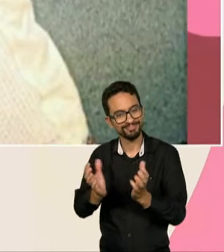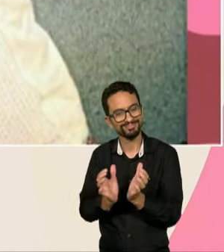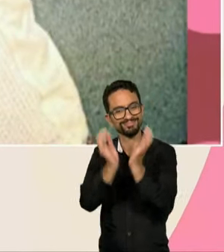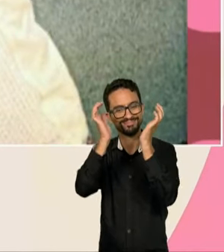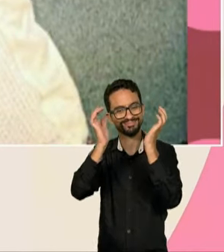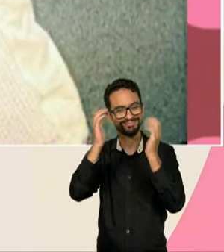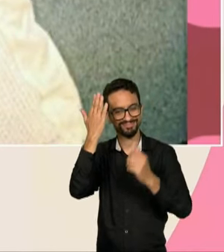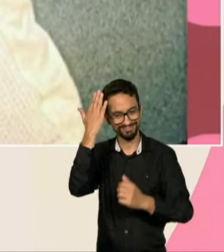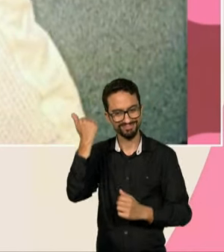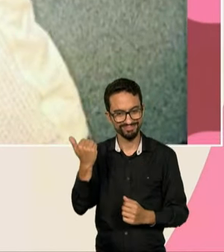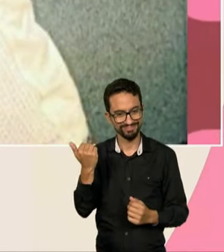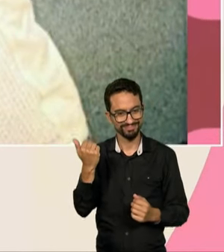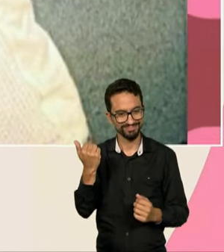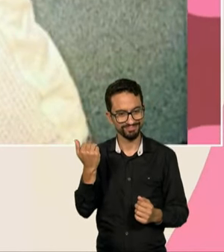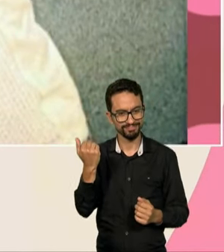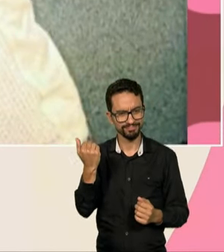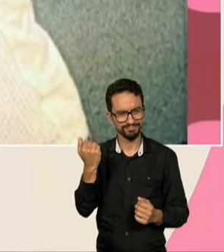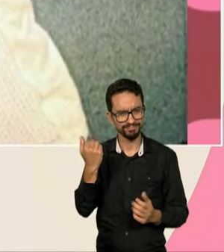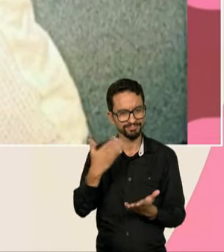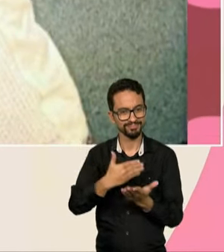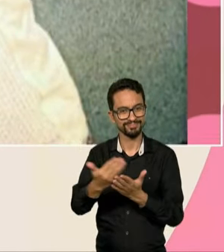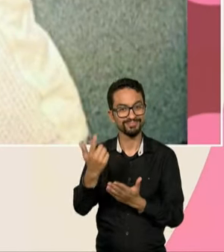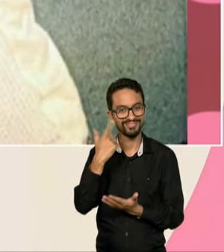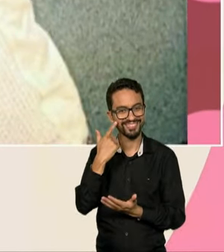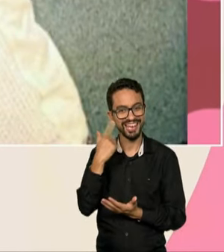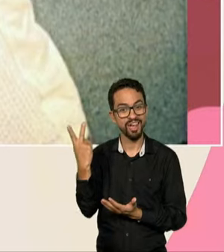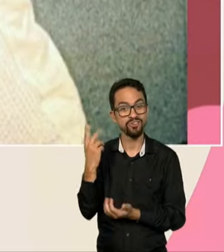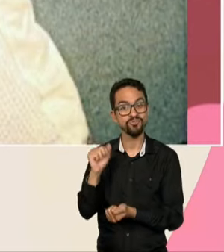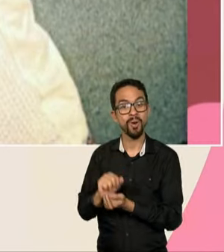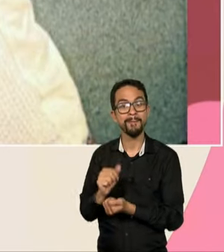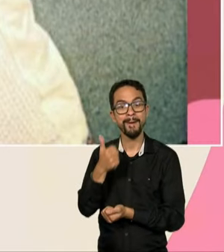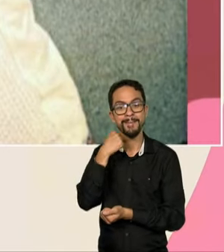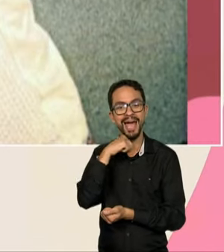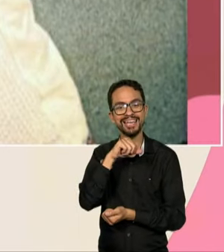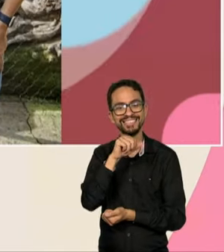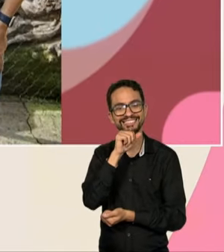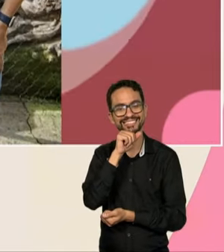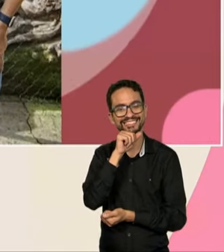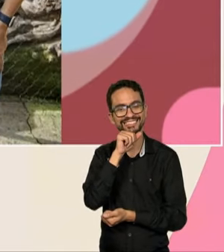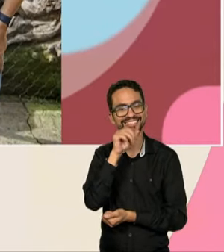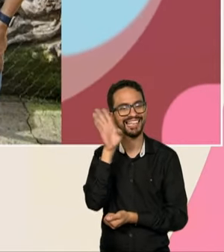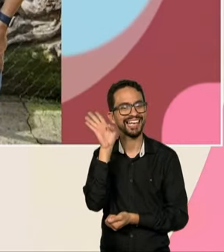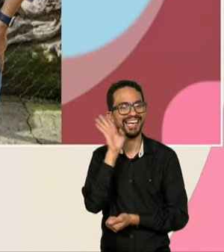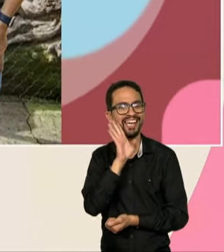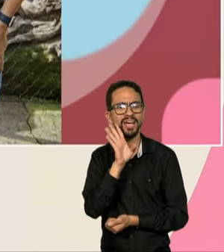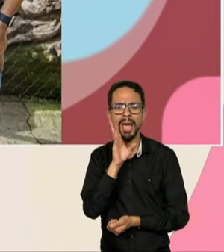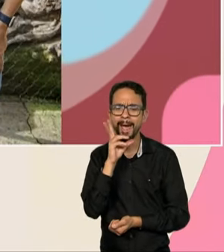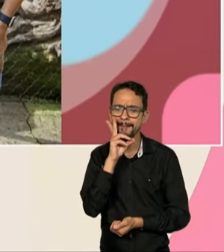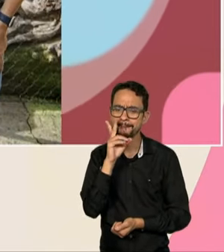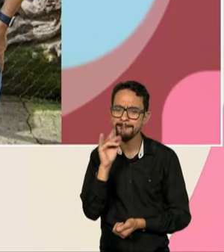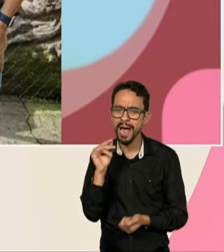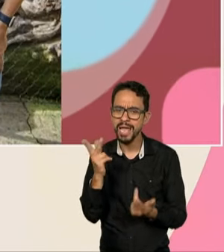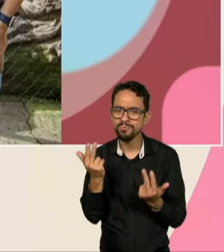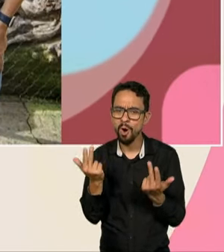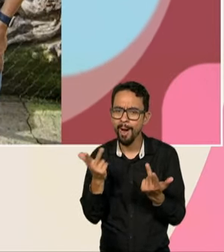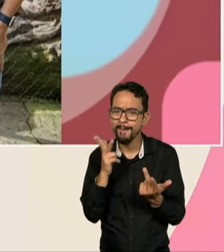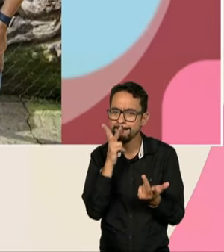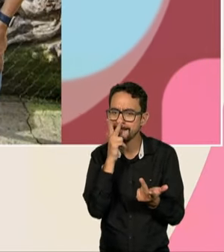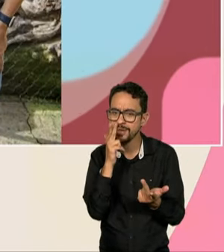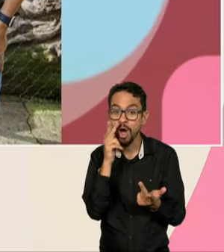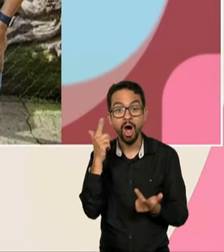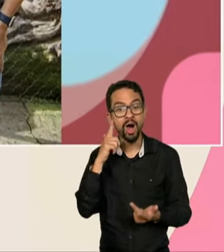os primeiros... Ah, lá eu com meu pai, olha. Esse é o seu pai? É. Você parece com seu pai. Olha o Davi, ai,